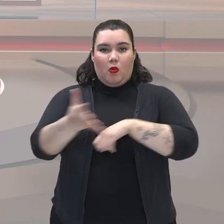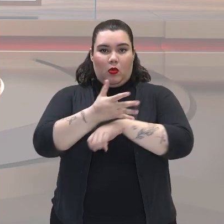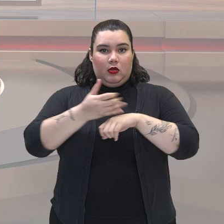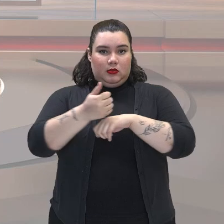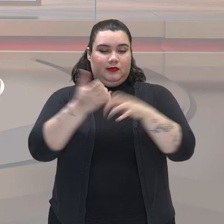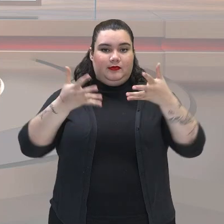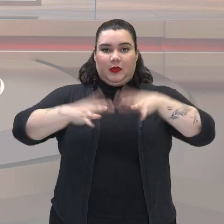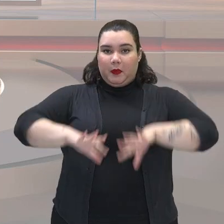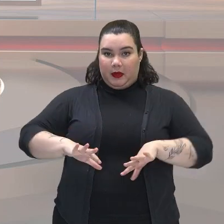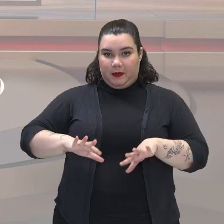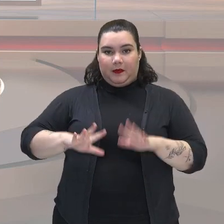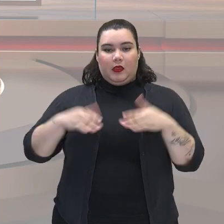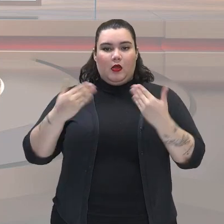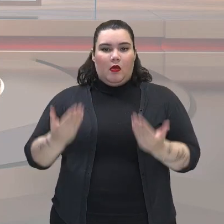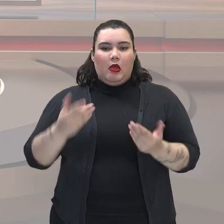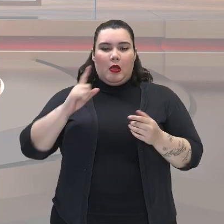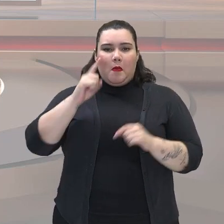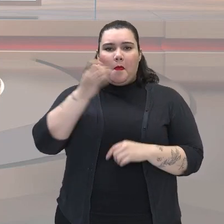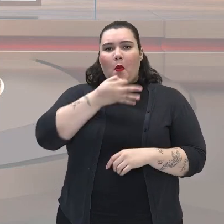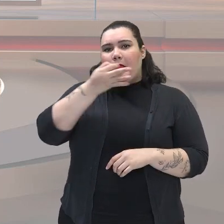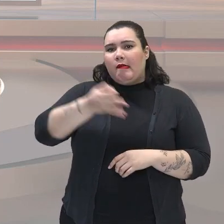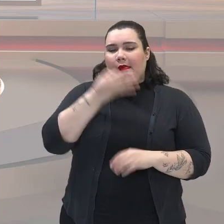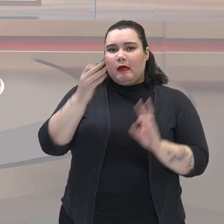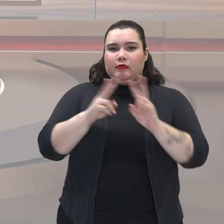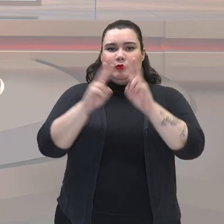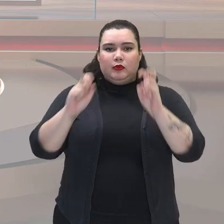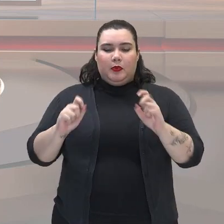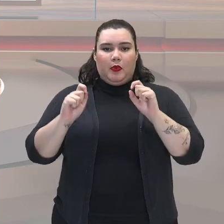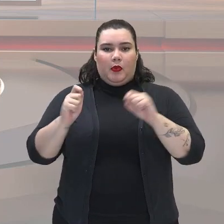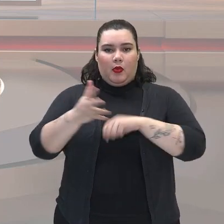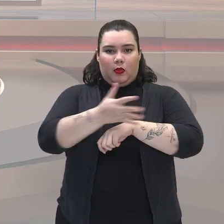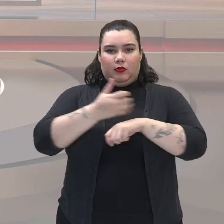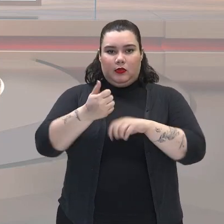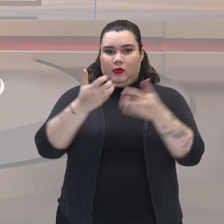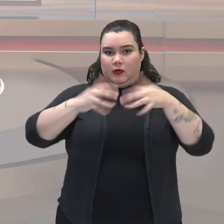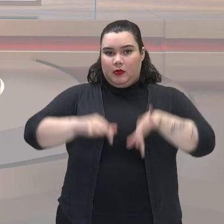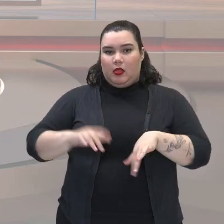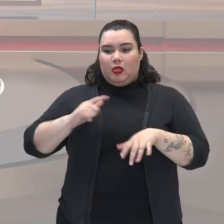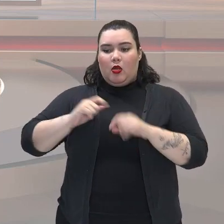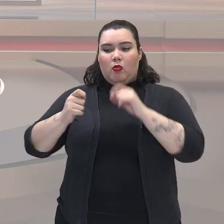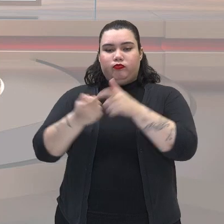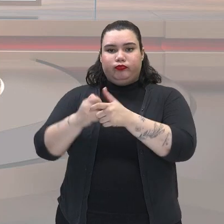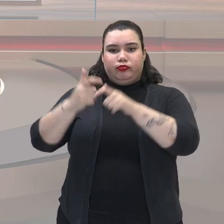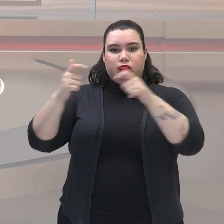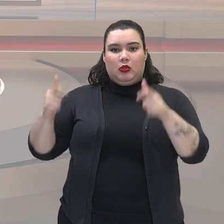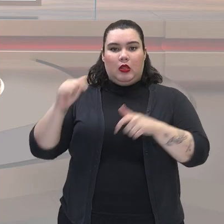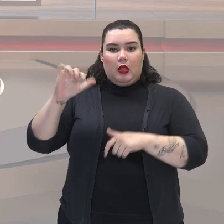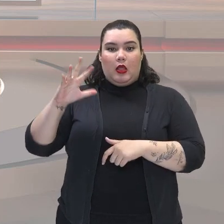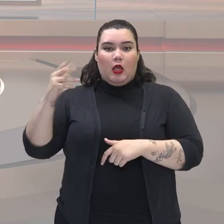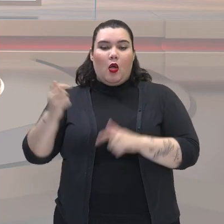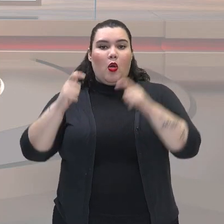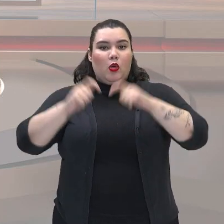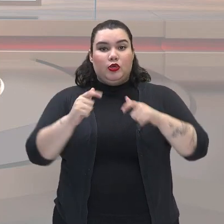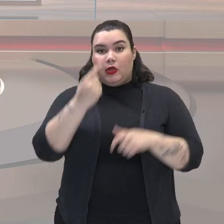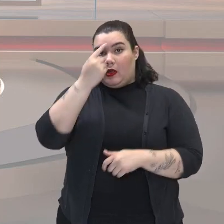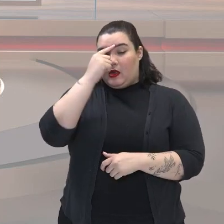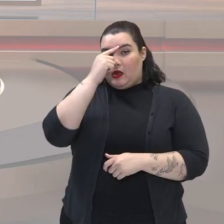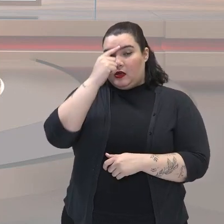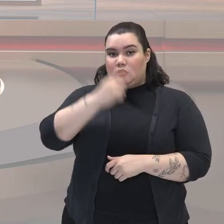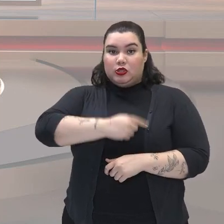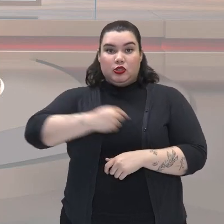nacionalistas e anticoloniais ganharam força na Ásia, impulsionando movimentos de independência na Índia, China, Japão